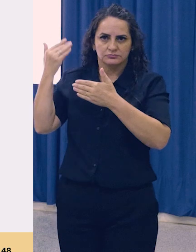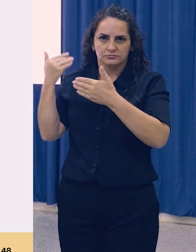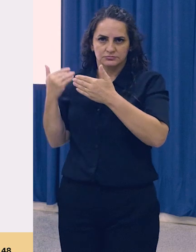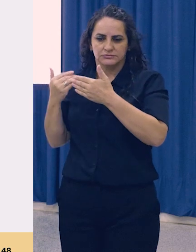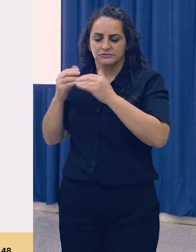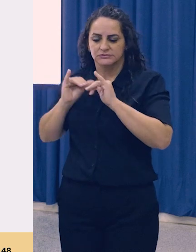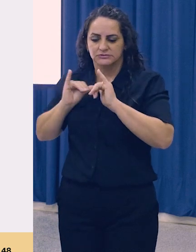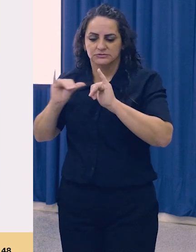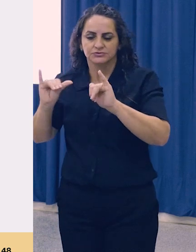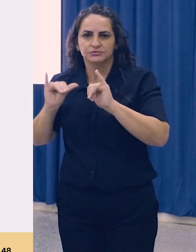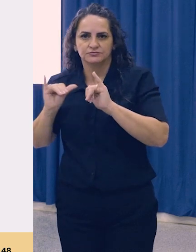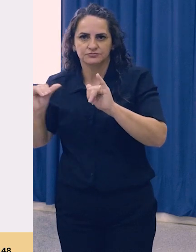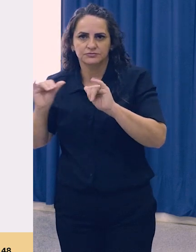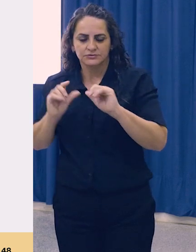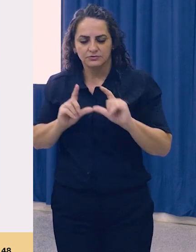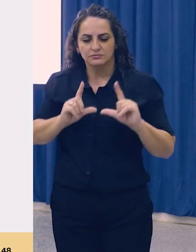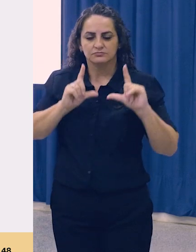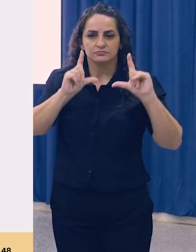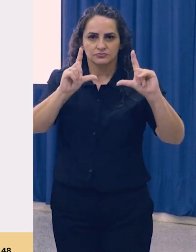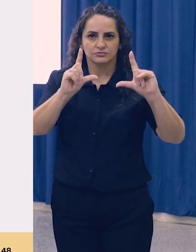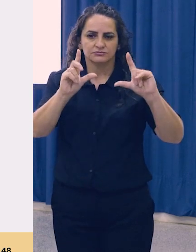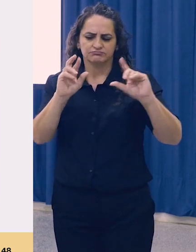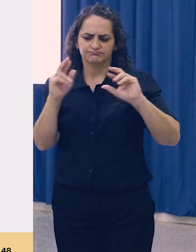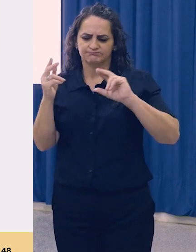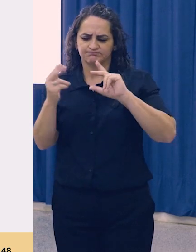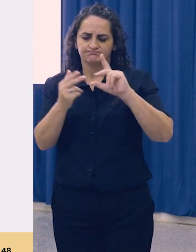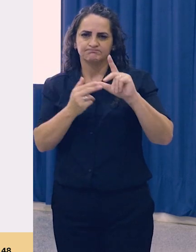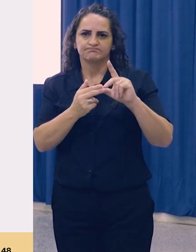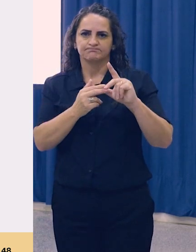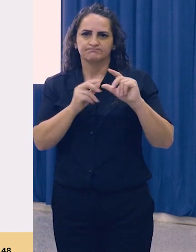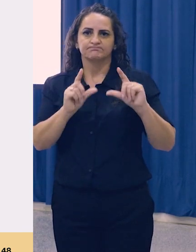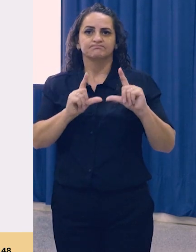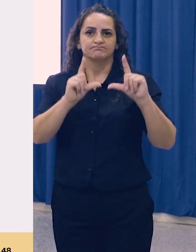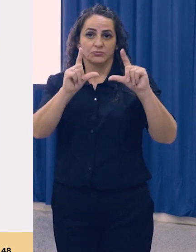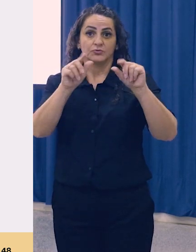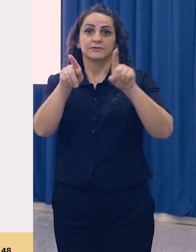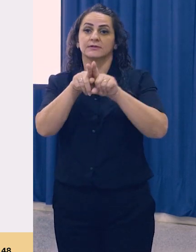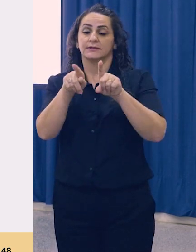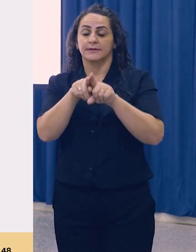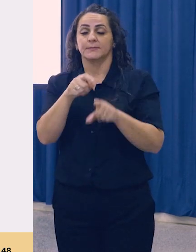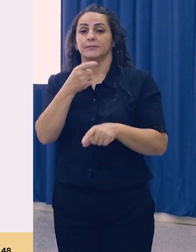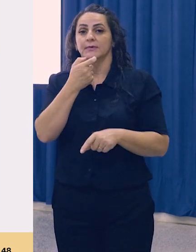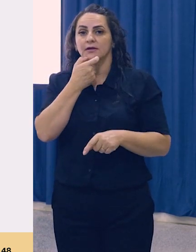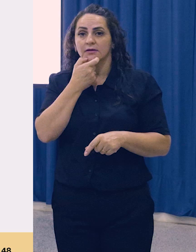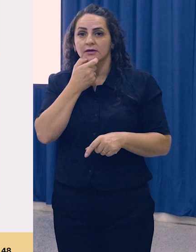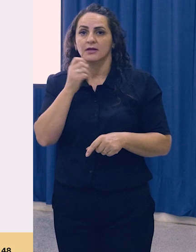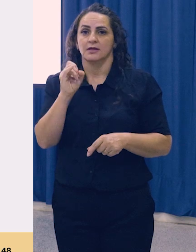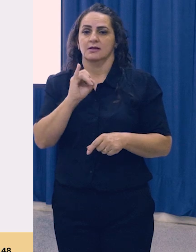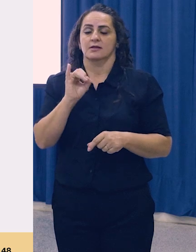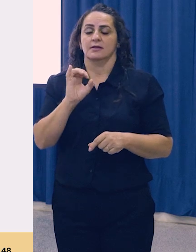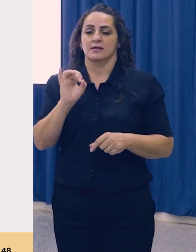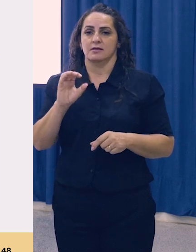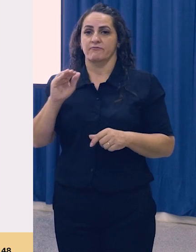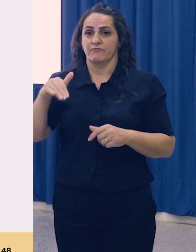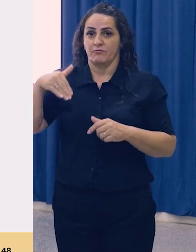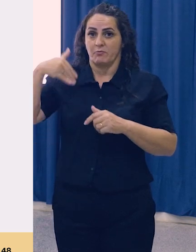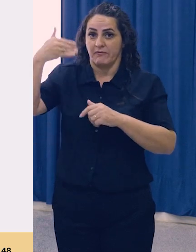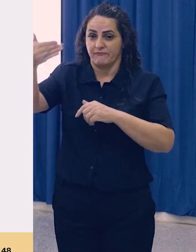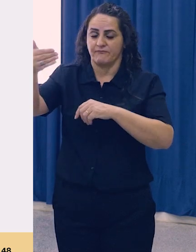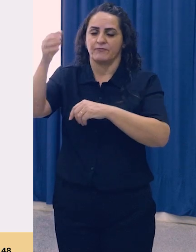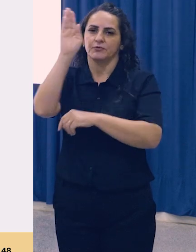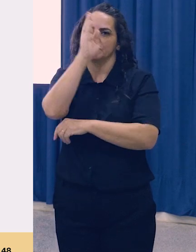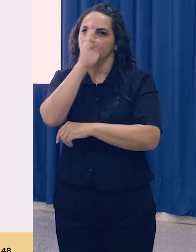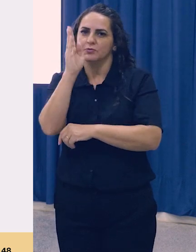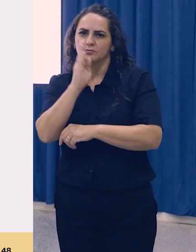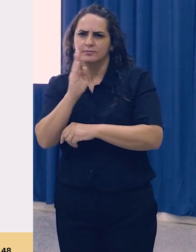de divulgação, o pôster em vários formatos, o pôster em inglês, se for para festival internacional. Enfim,